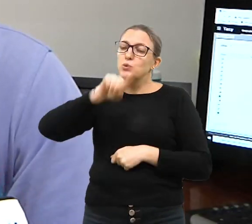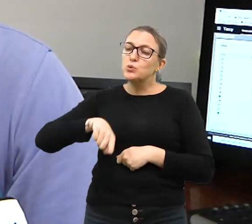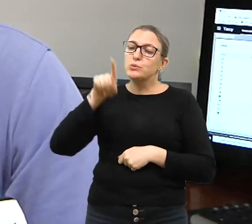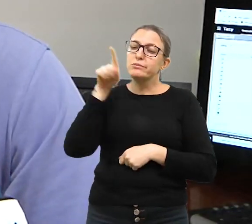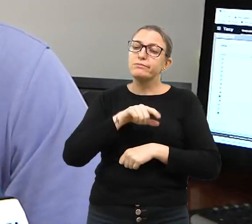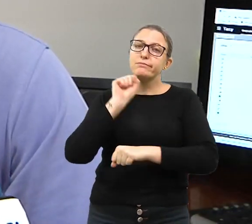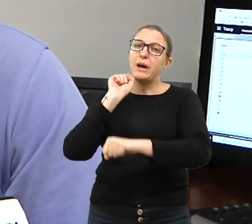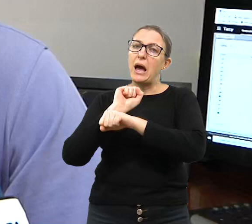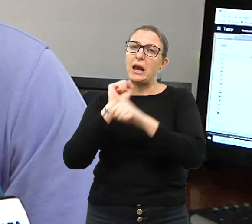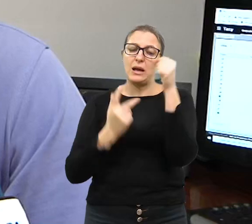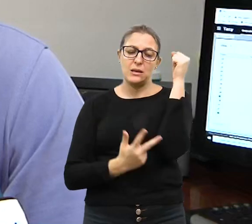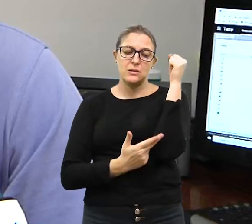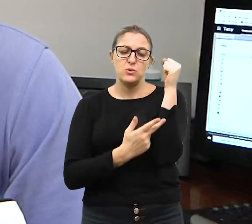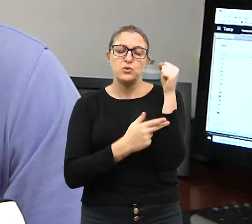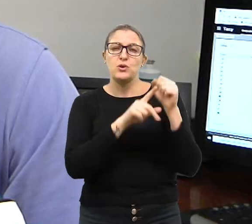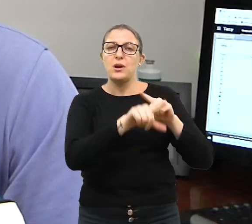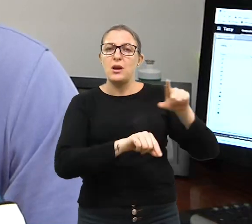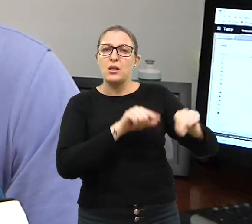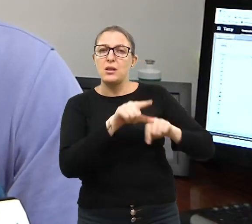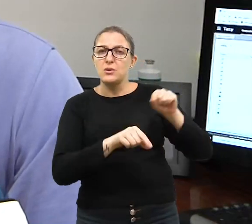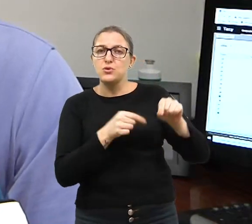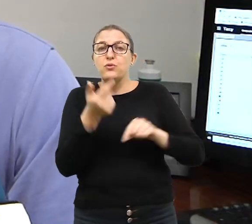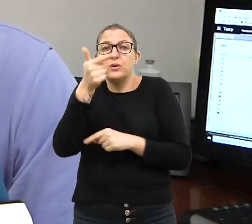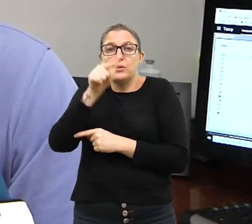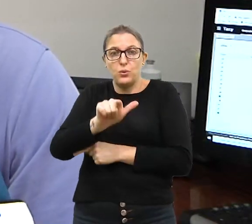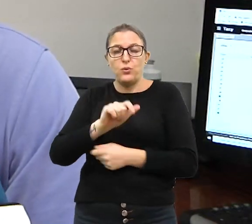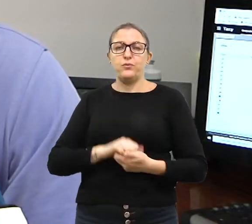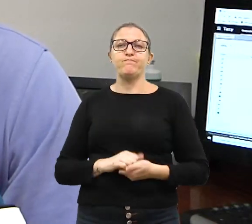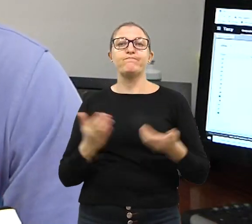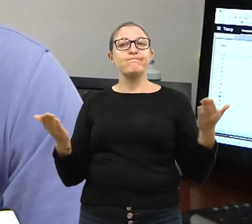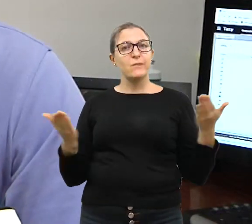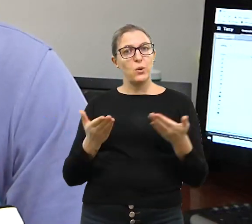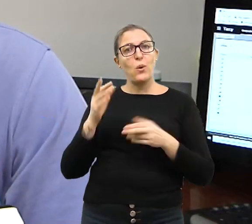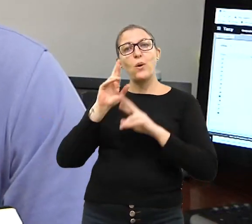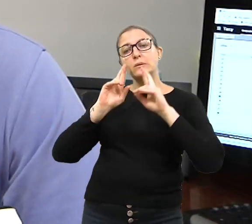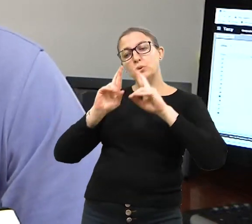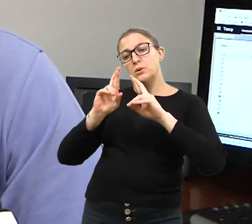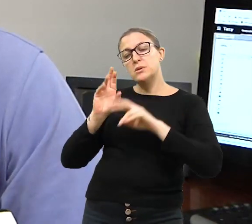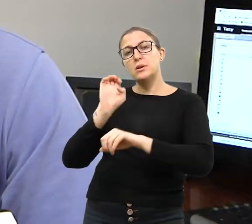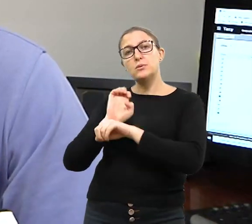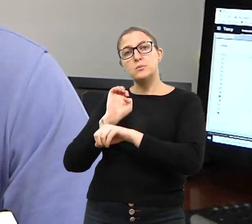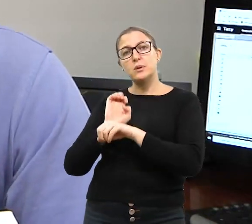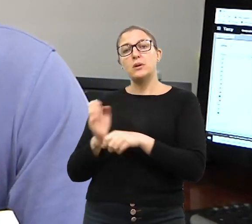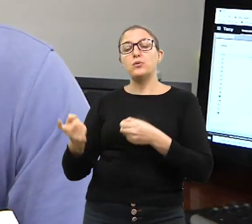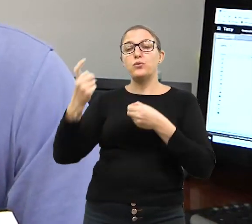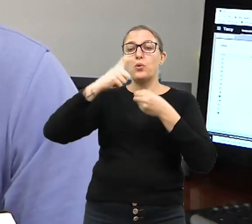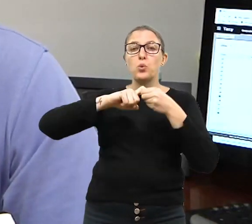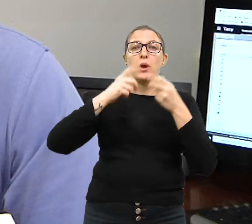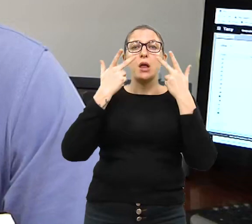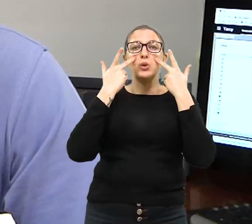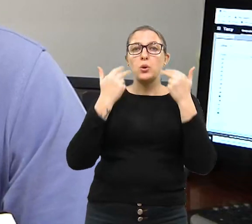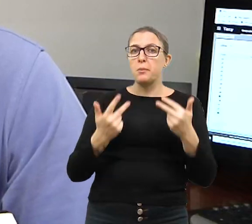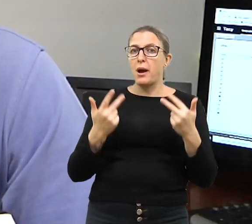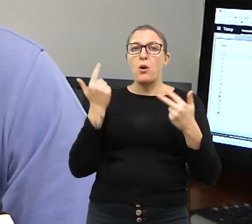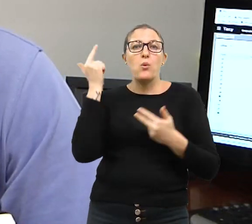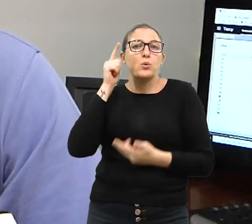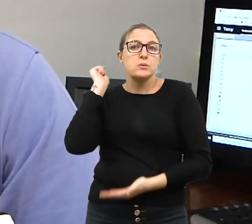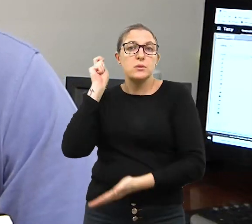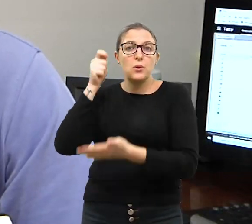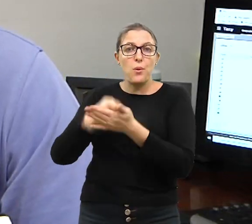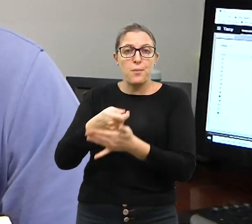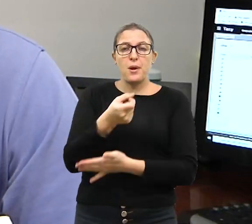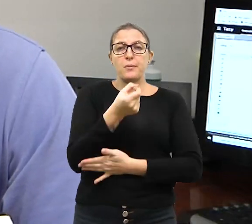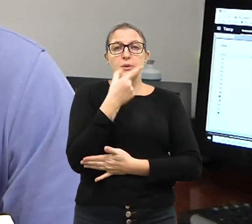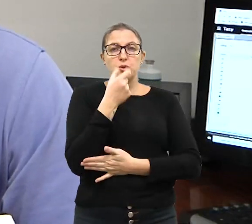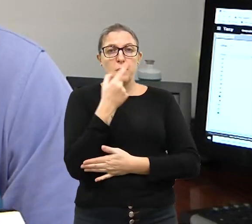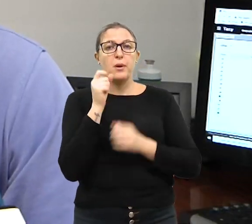novo. E agora a gente espera sempre que se retome a normalidade na aquisição dos medicamentos para que a gente possa retomar o quanto antes